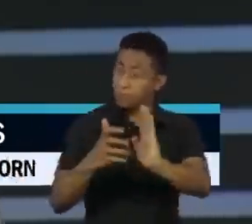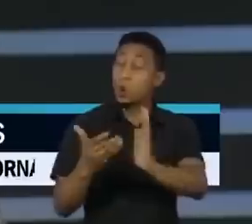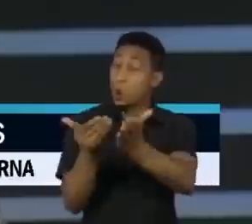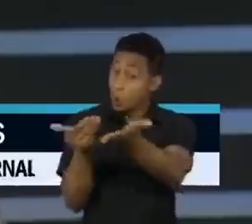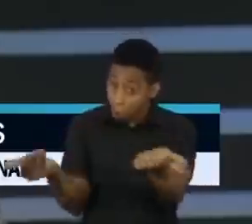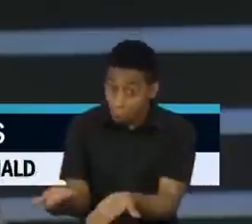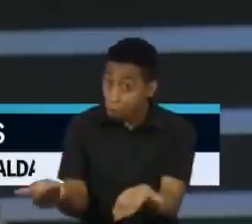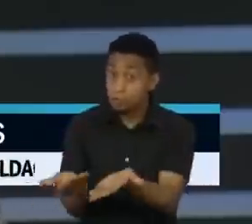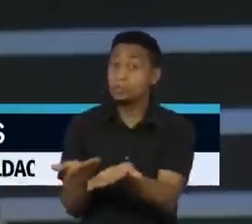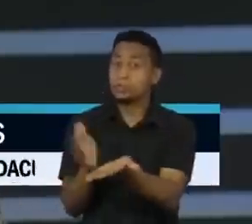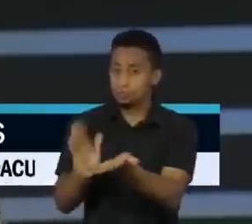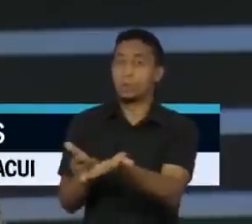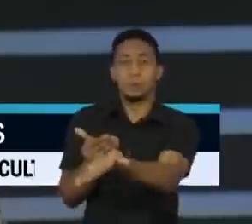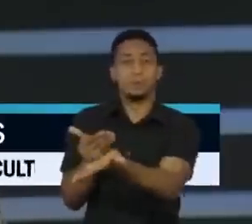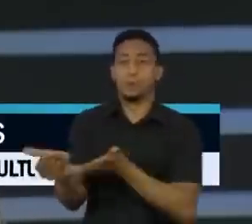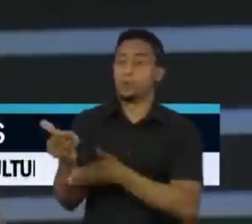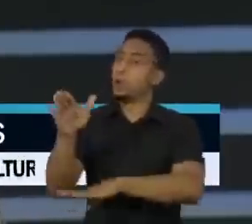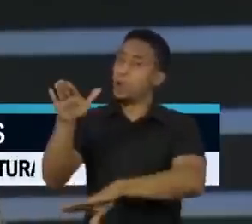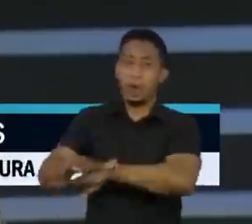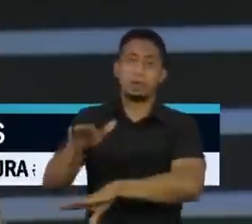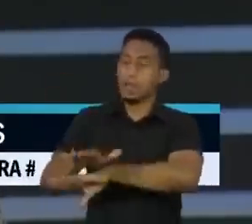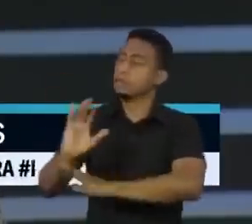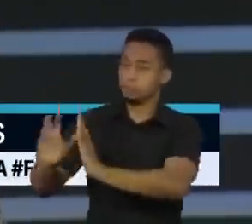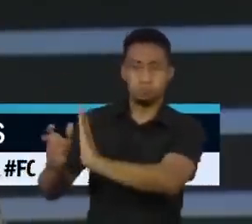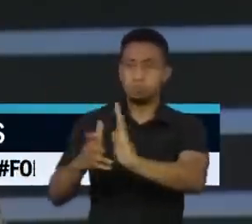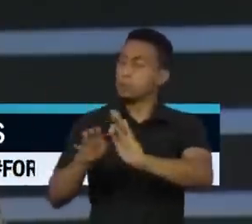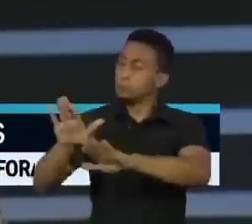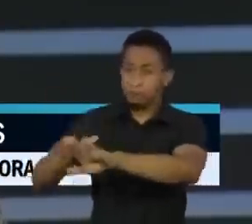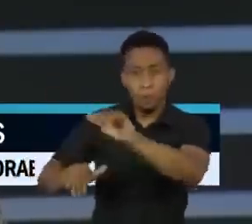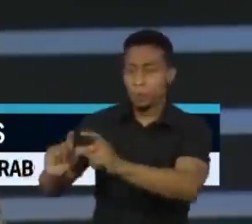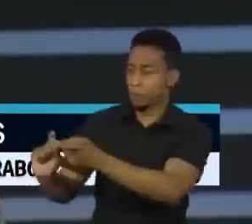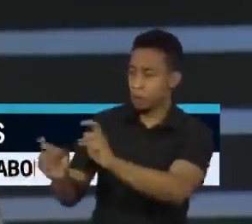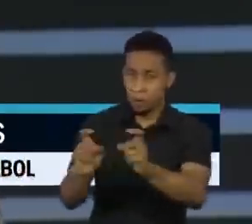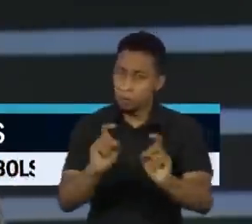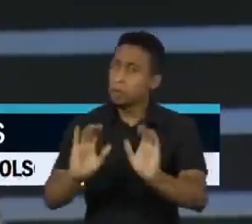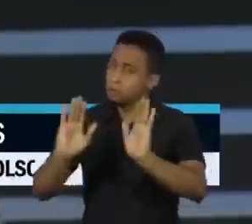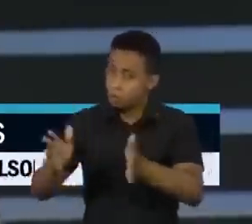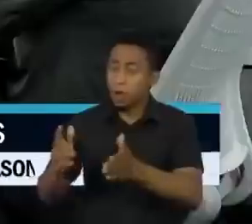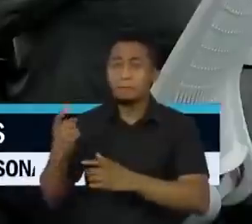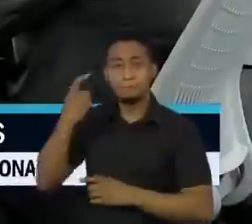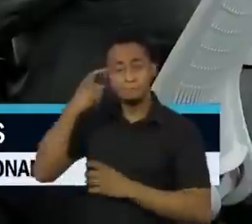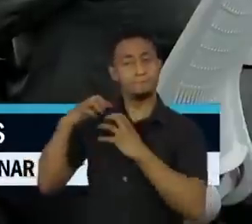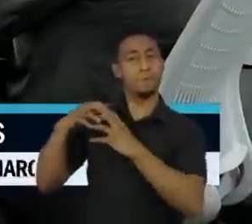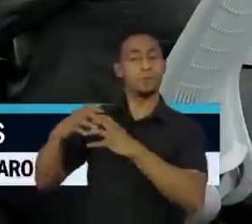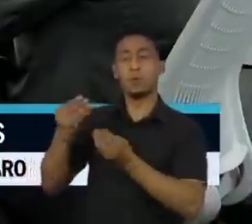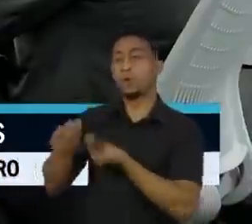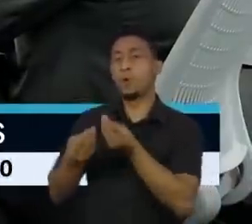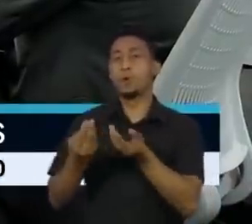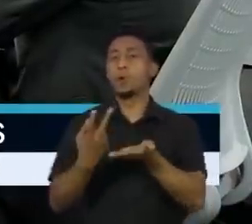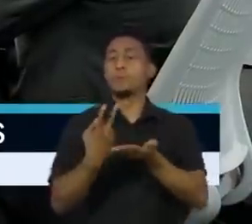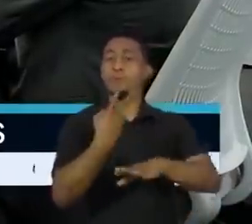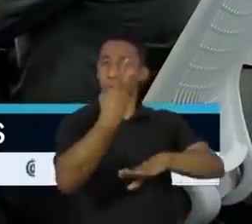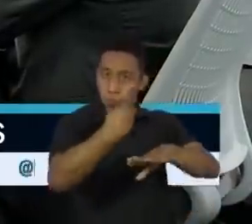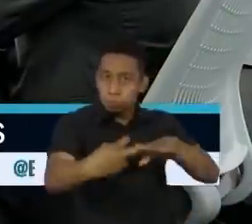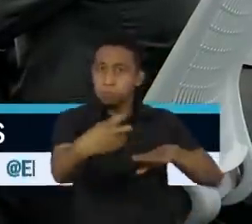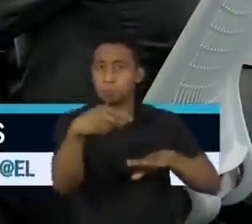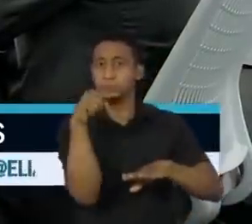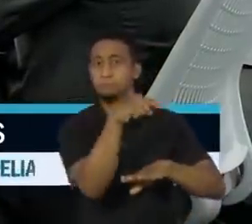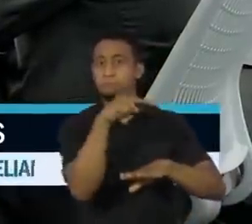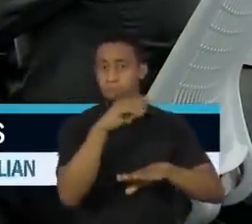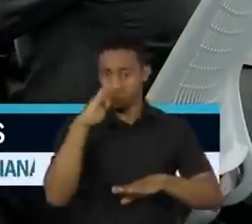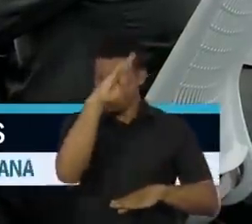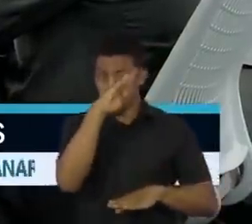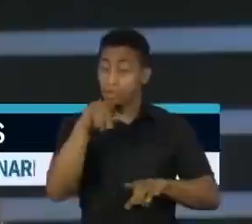hoje, especialmente no final da tarde, já manifestaram, alguns deles, reuniões para pensar num processo de impeachment, né? E